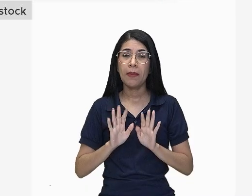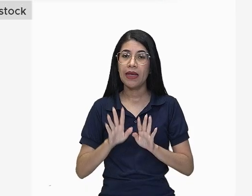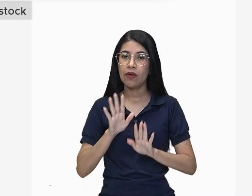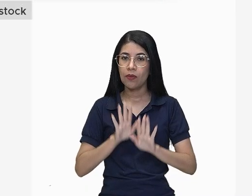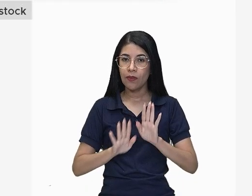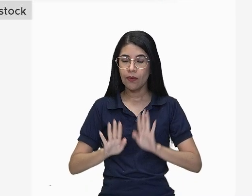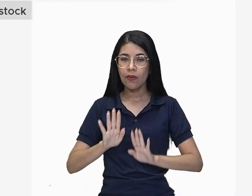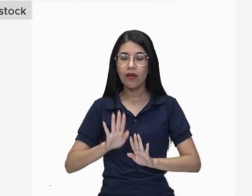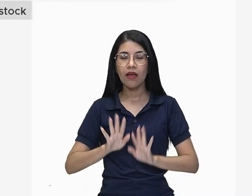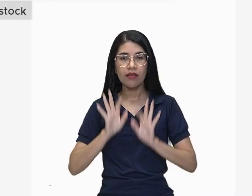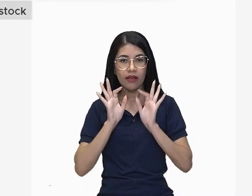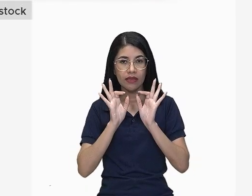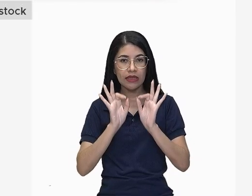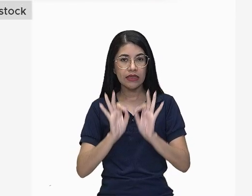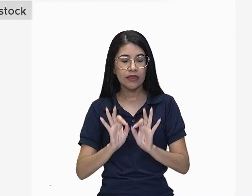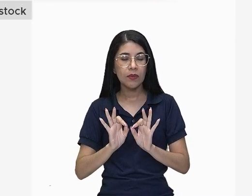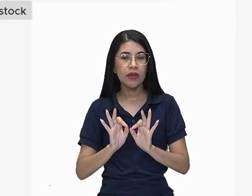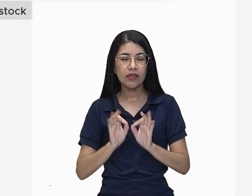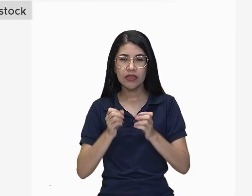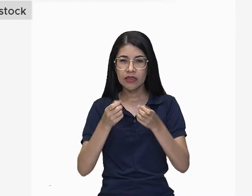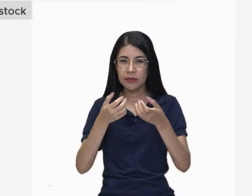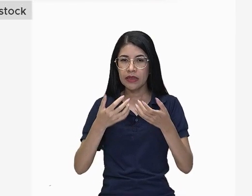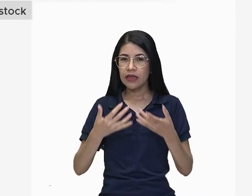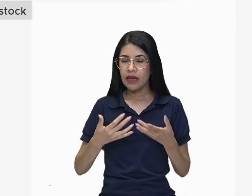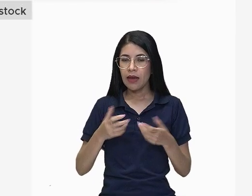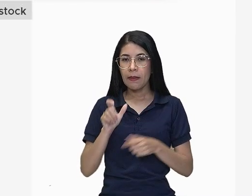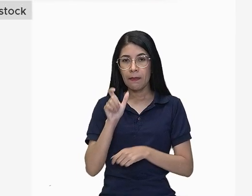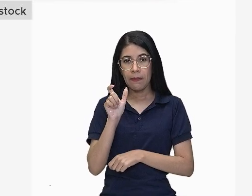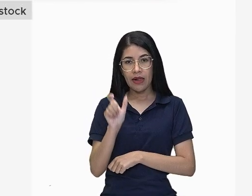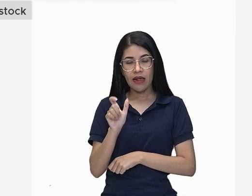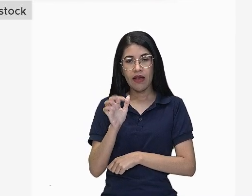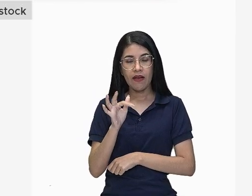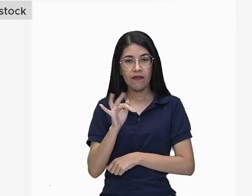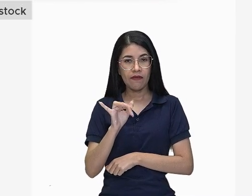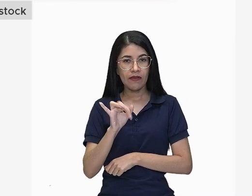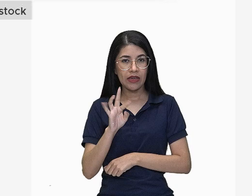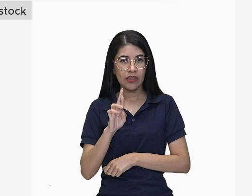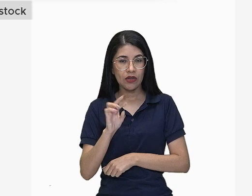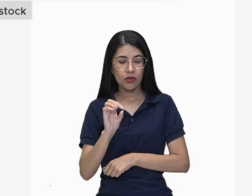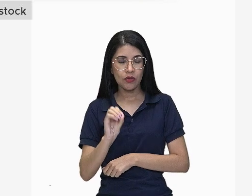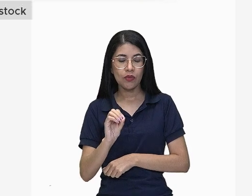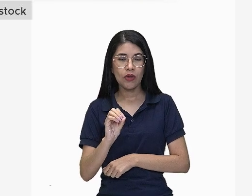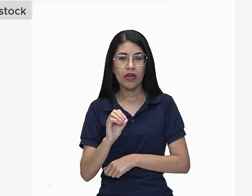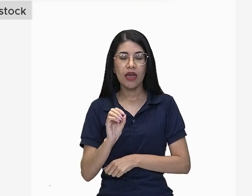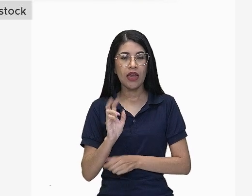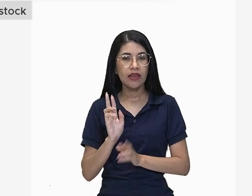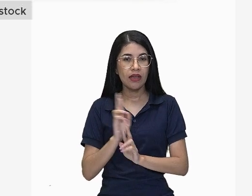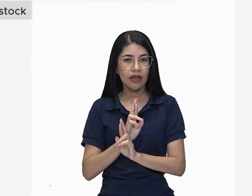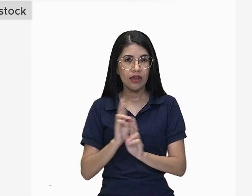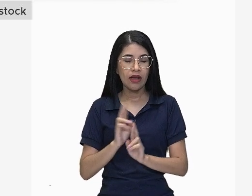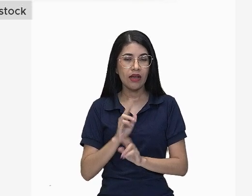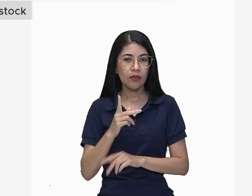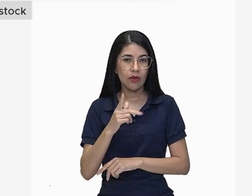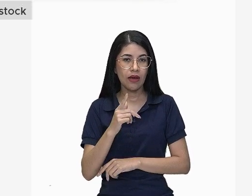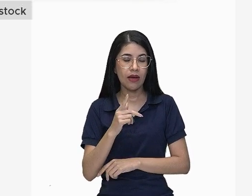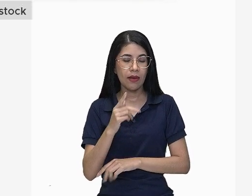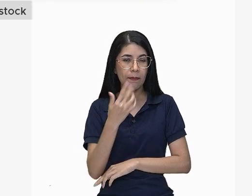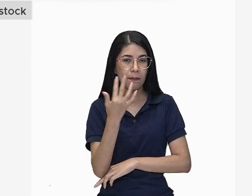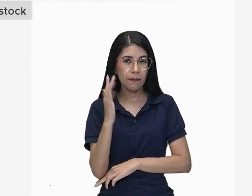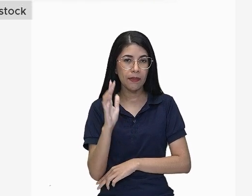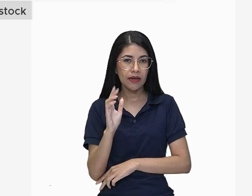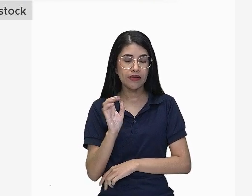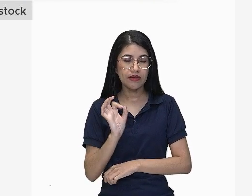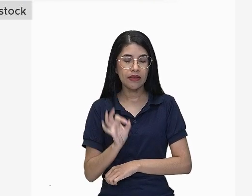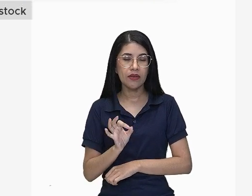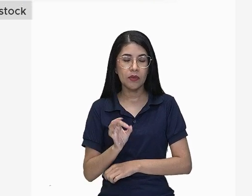porque quando a gente sempre falar essa palavra, fito vai ser de planta, tá? Porque nós vamos falar de